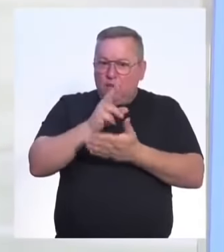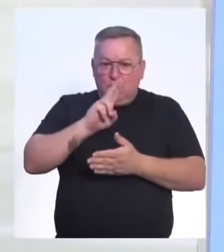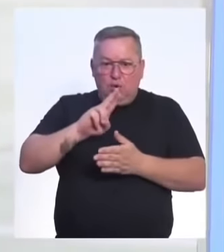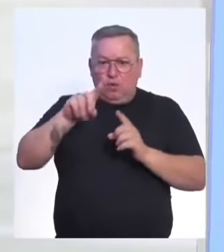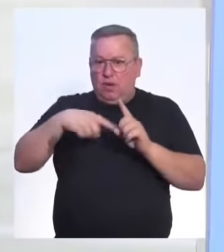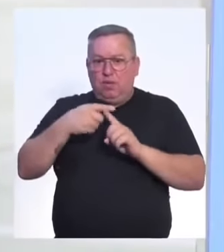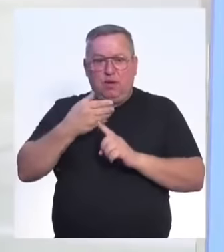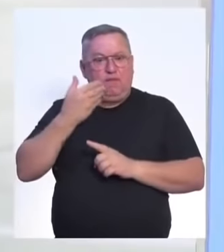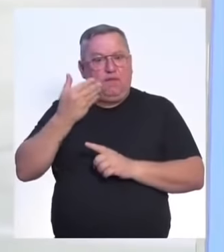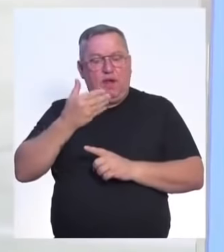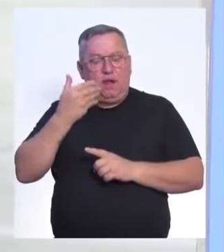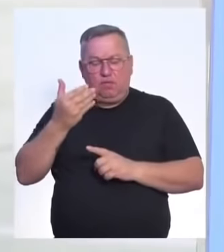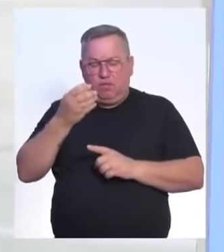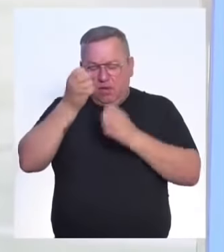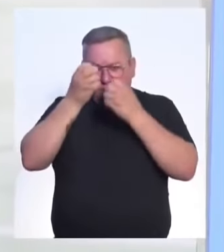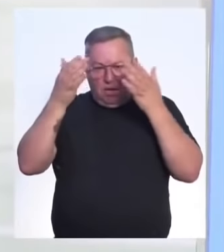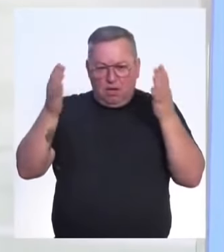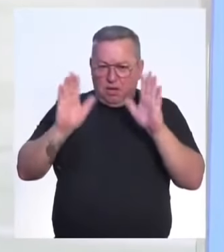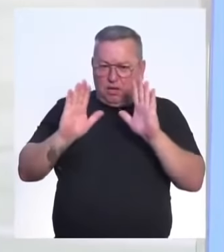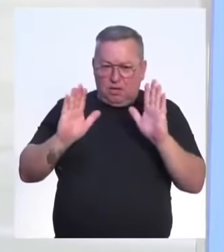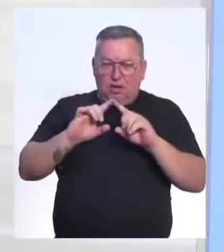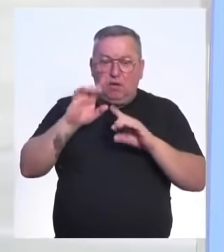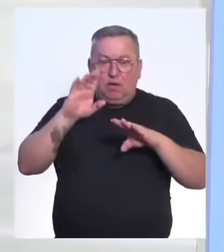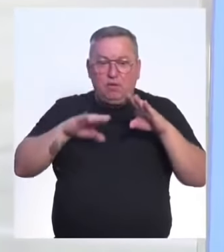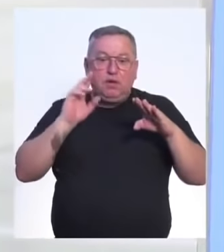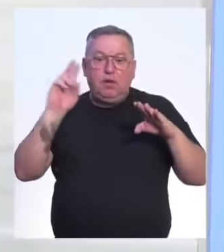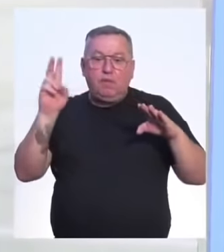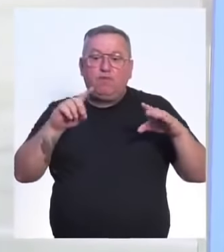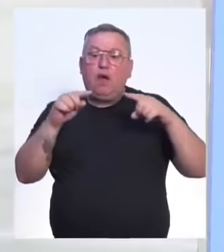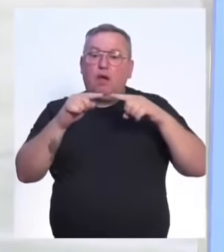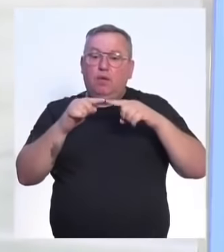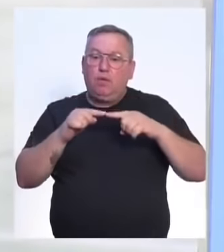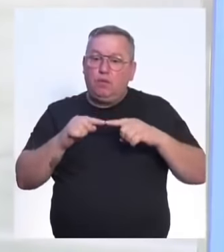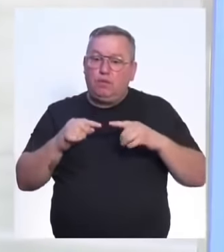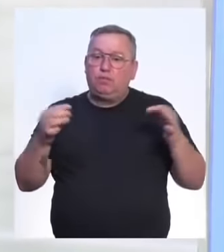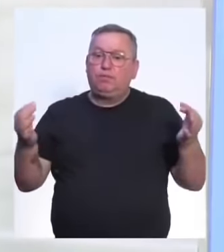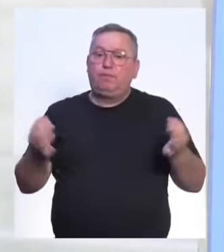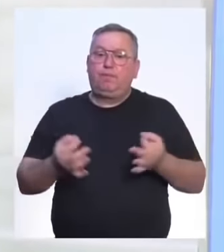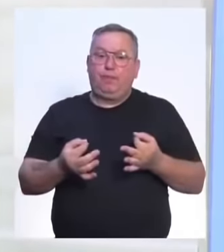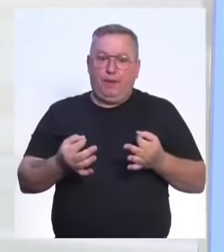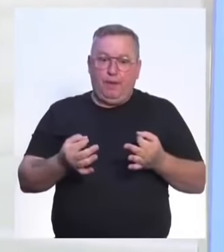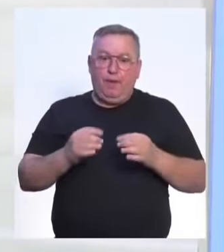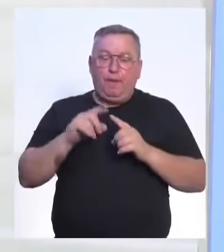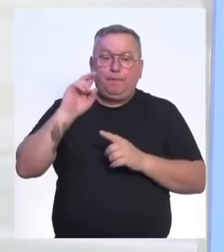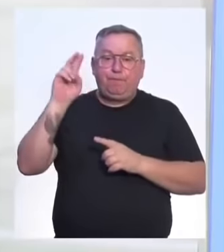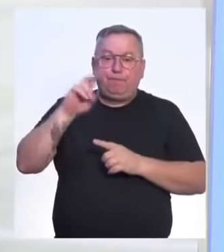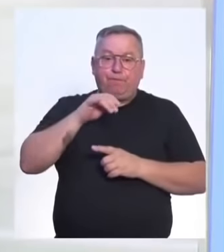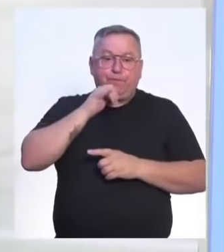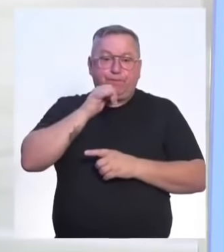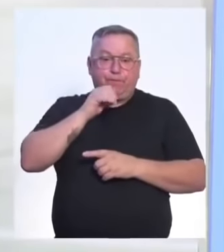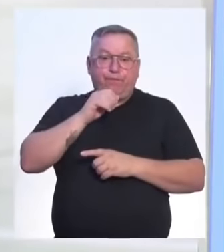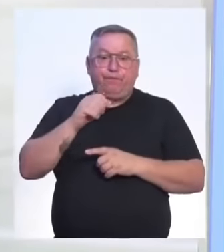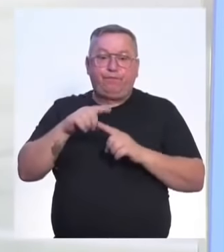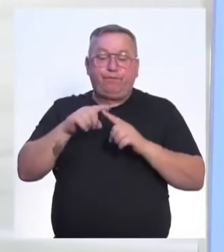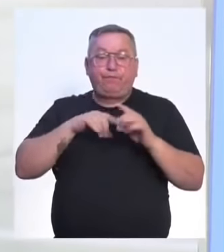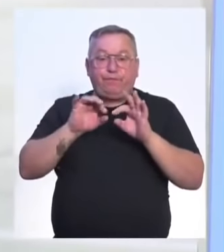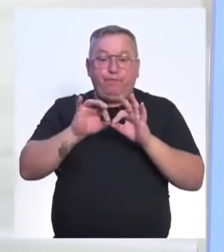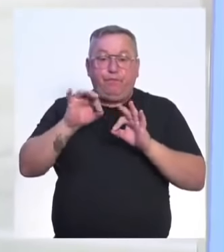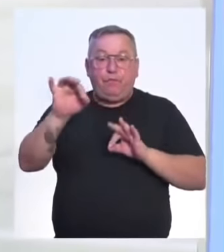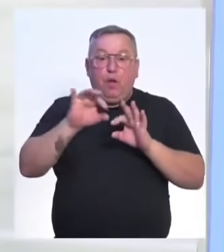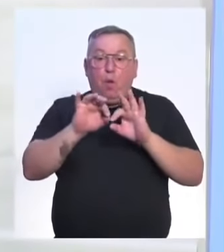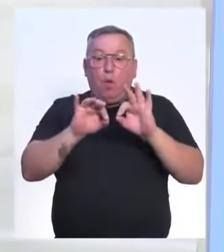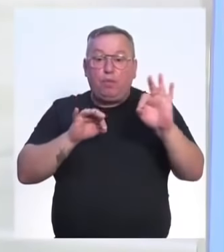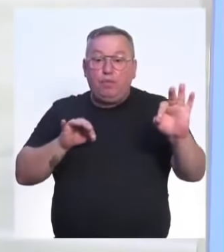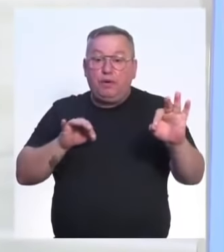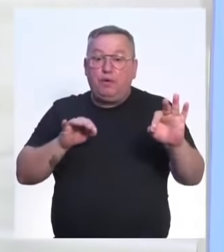nem sempre é aquela mais óbvia que está na sua frente. Existem unidades de medida, especificamente na aula de hoje a gente vai falar um pouco de comprimento, por